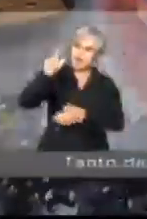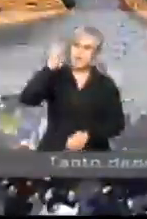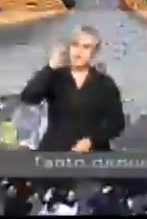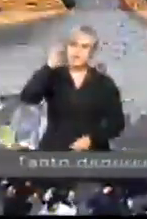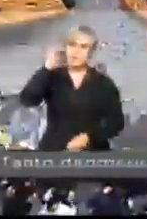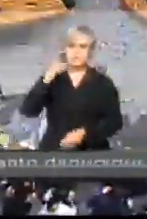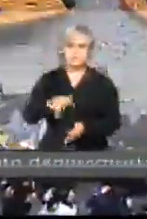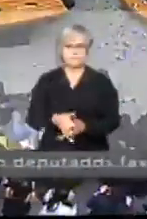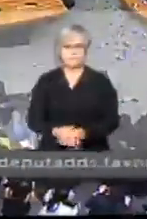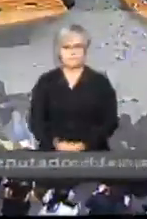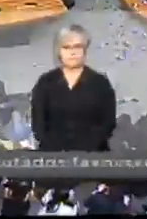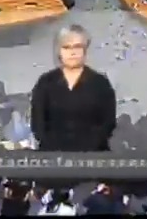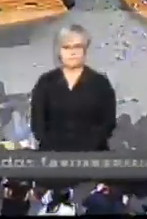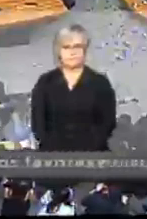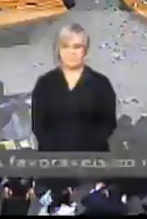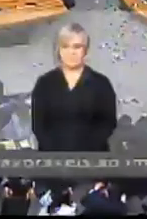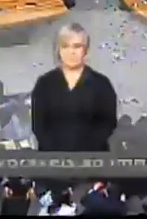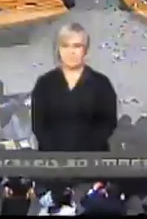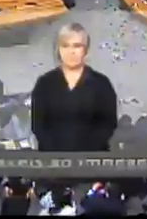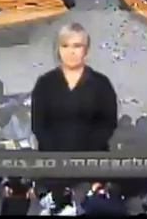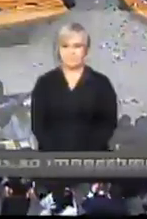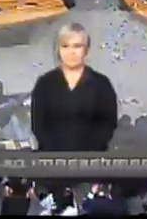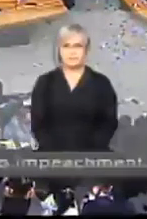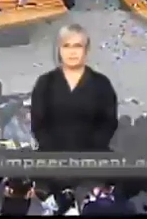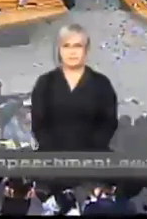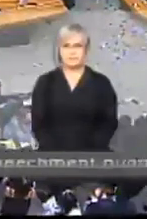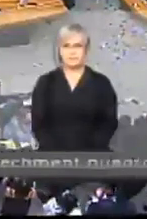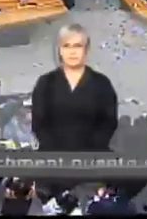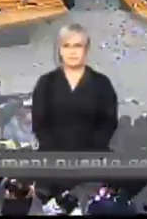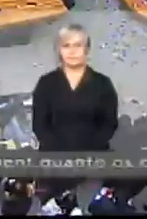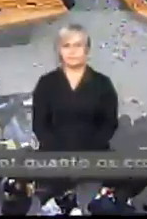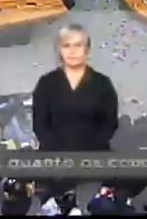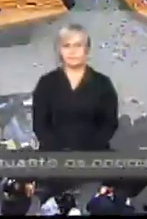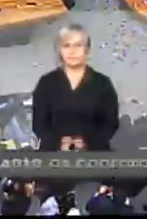eu peço. Bora, Dilma! Mais uma vez.